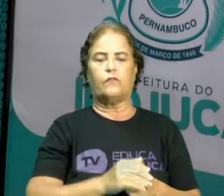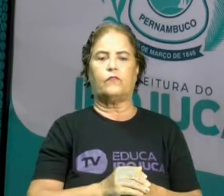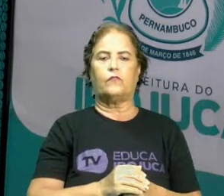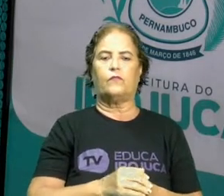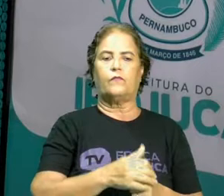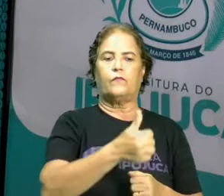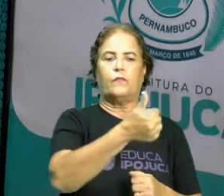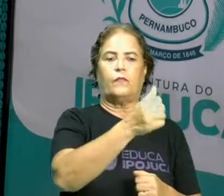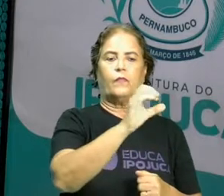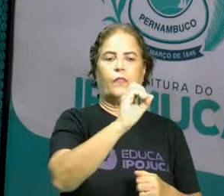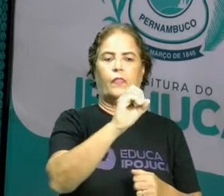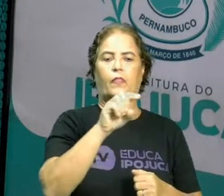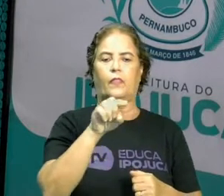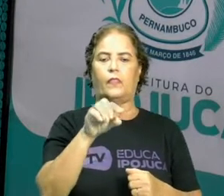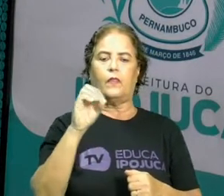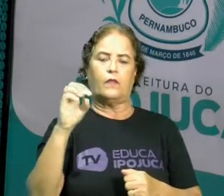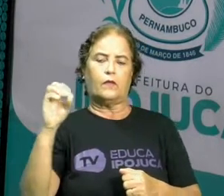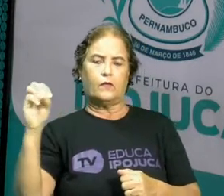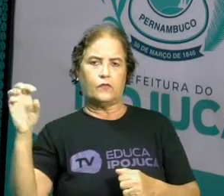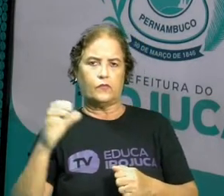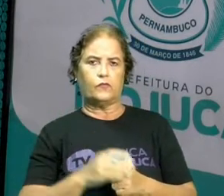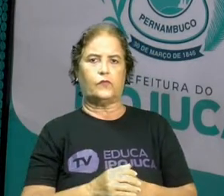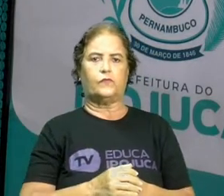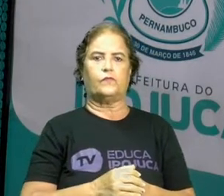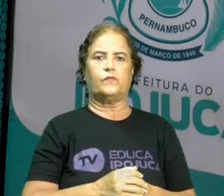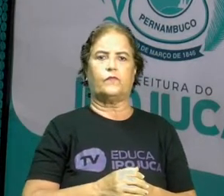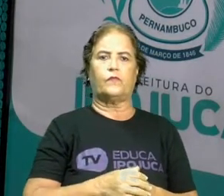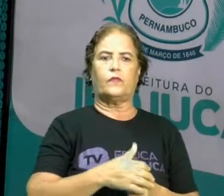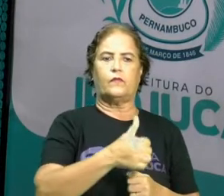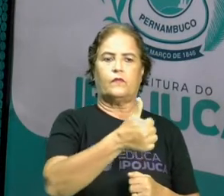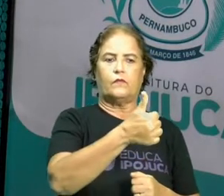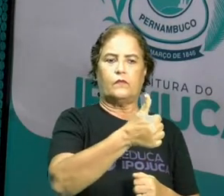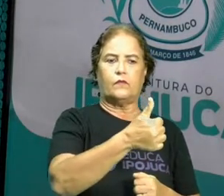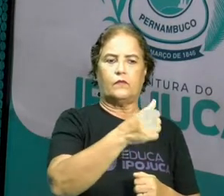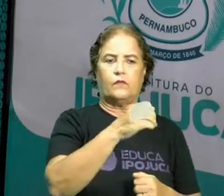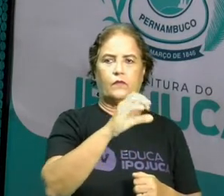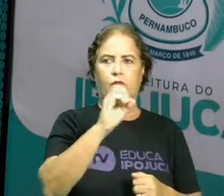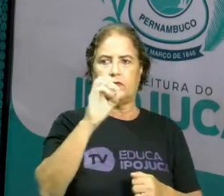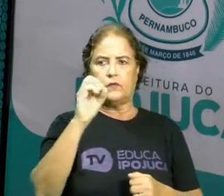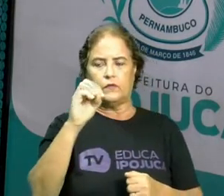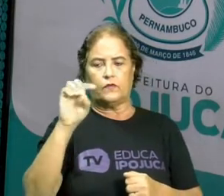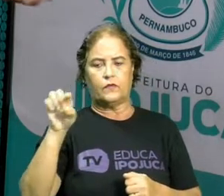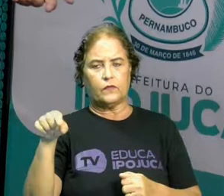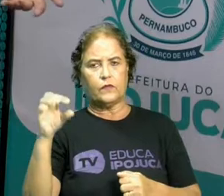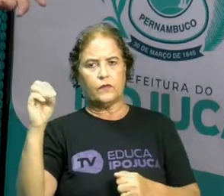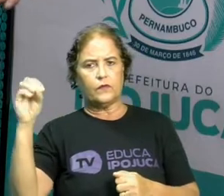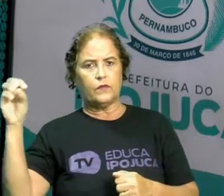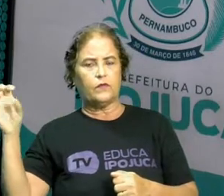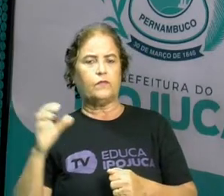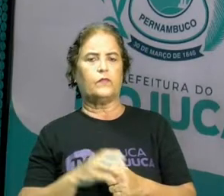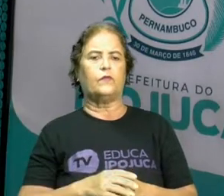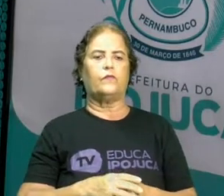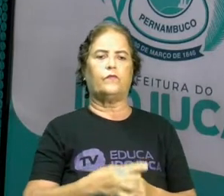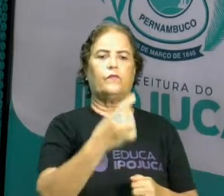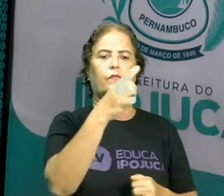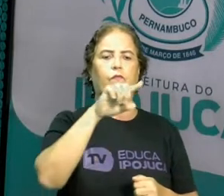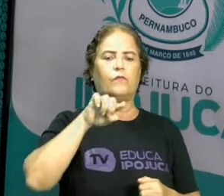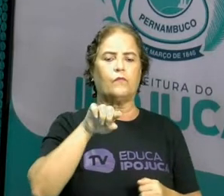dobrado, 100 mil por um girino e 1 milhão, 10 à